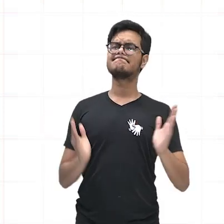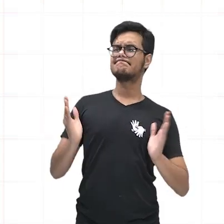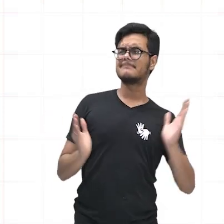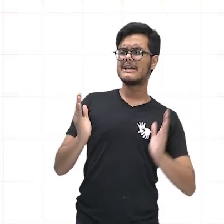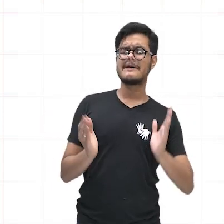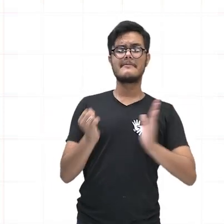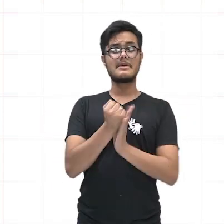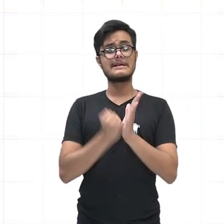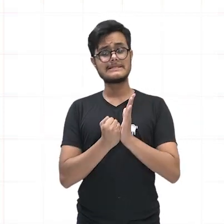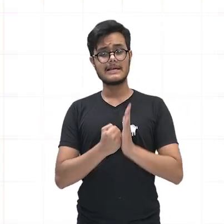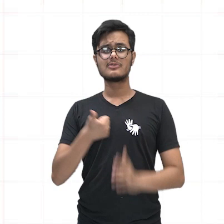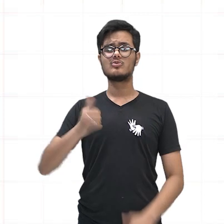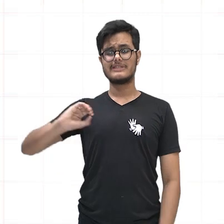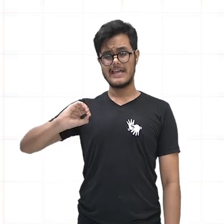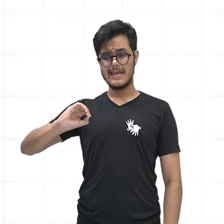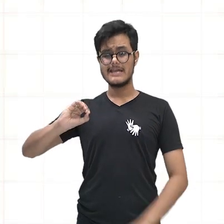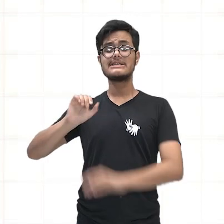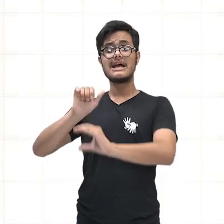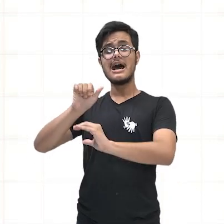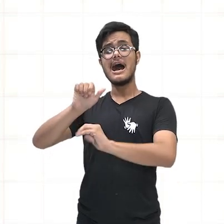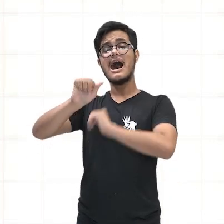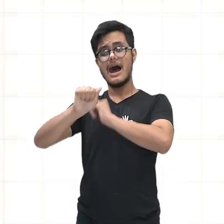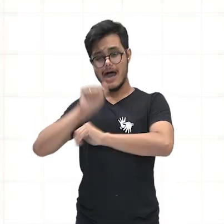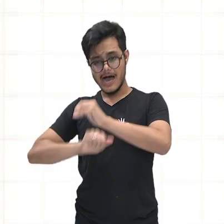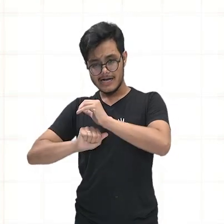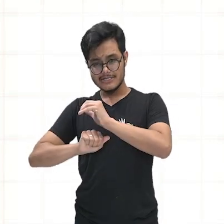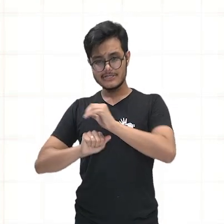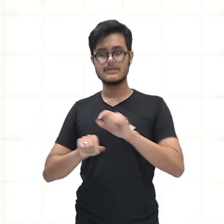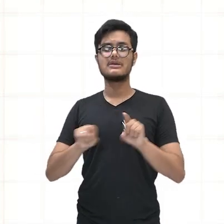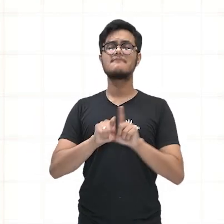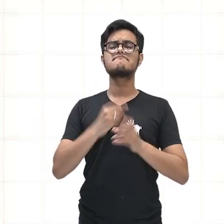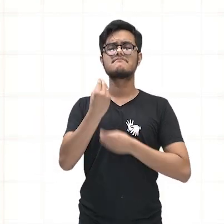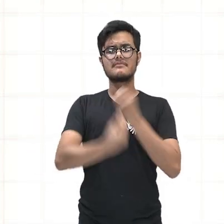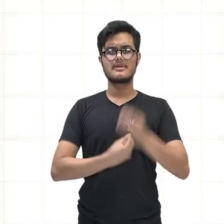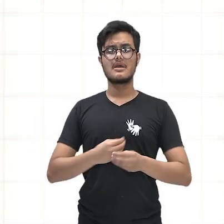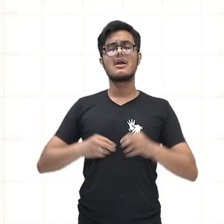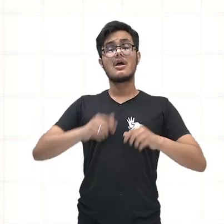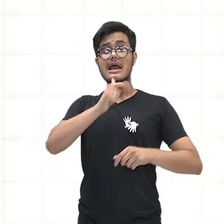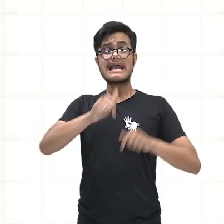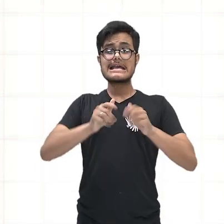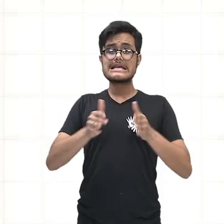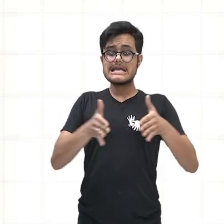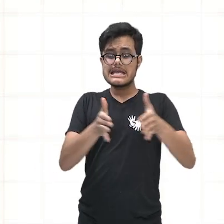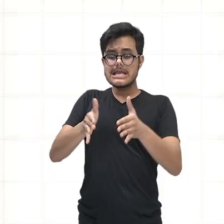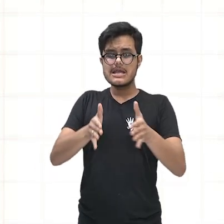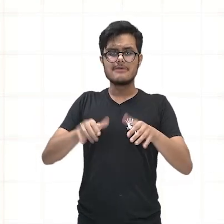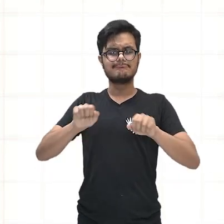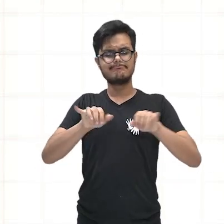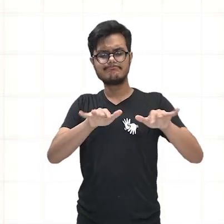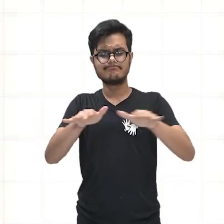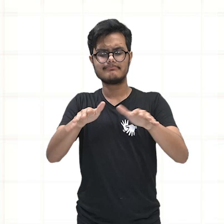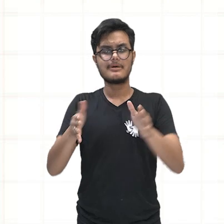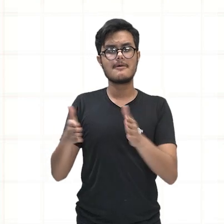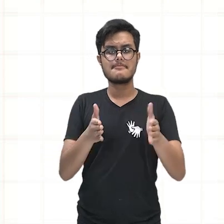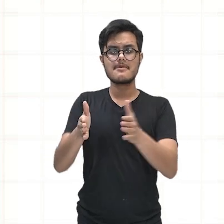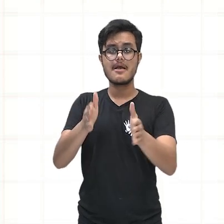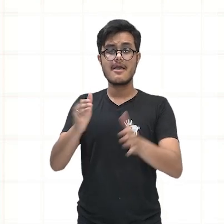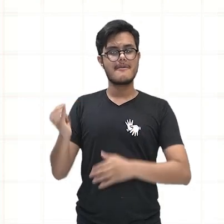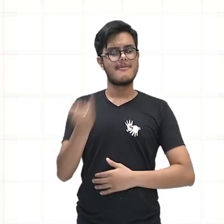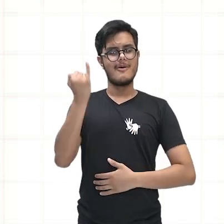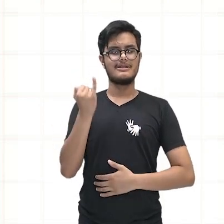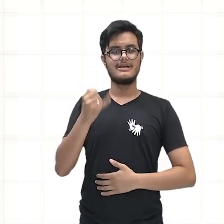século X antes de Cristo ao longo do rio tibre rio tibre esse turminha que tem uma importância muito grande pra